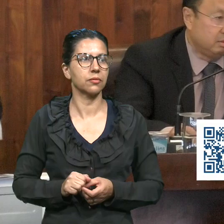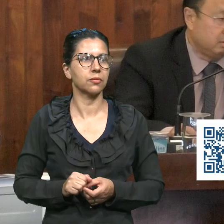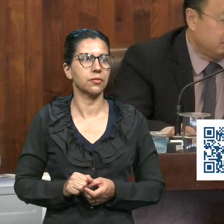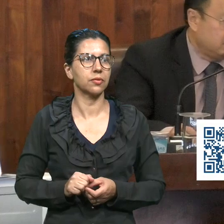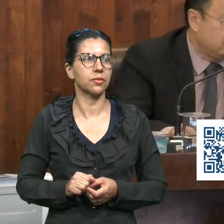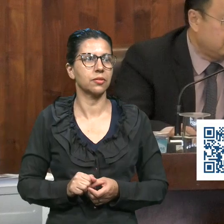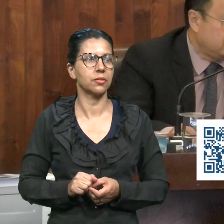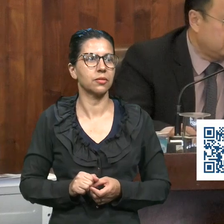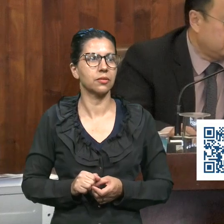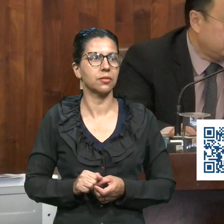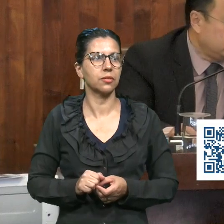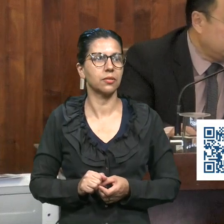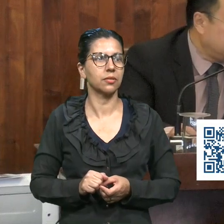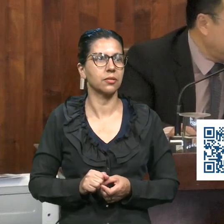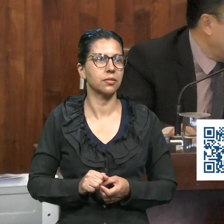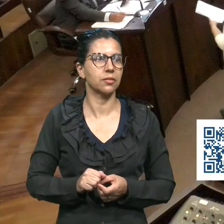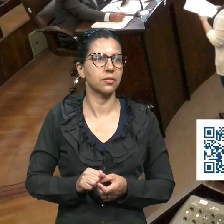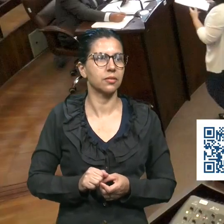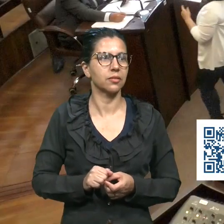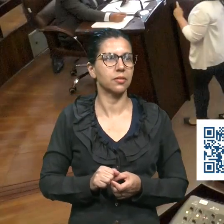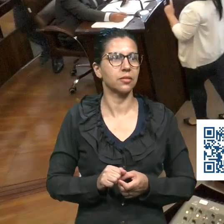Custódio.